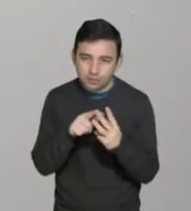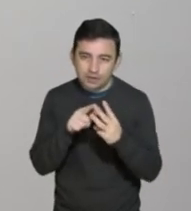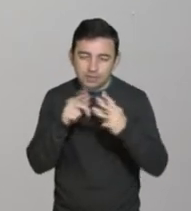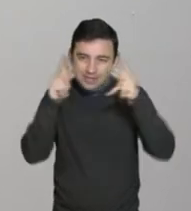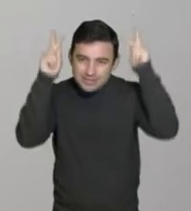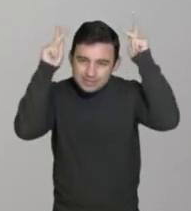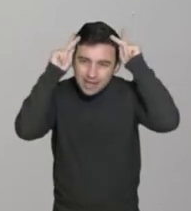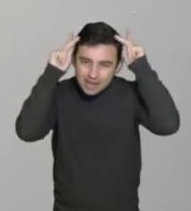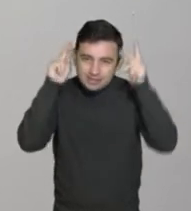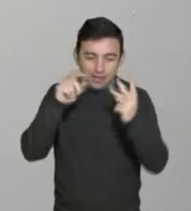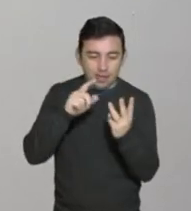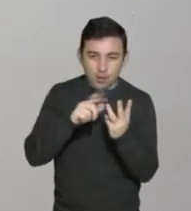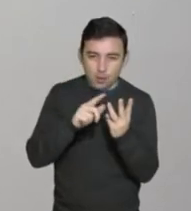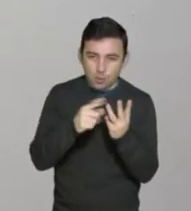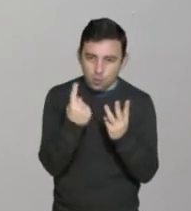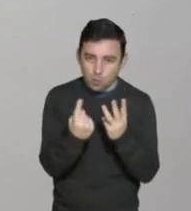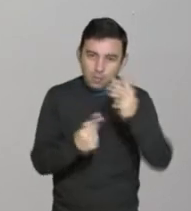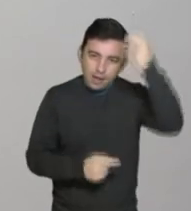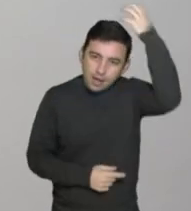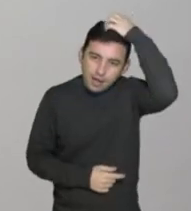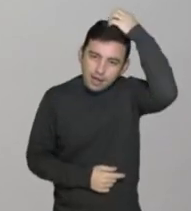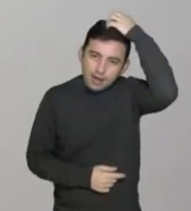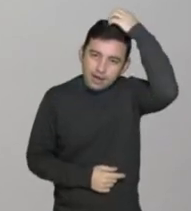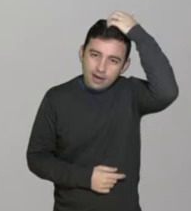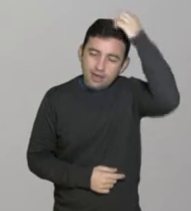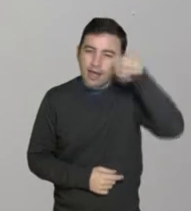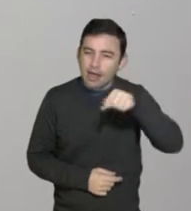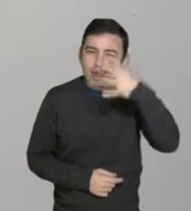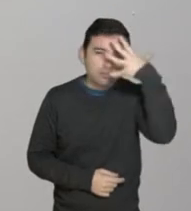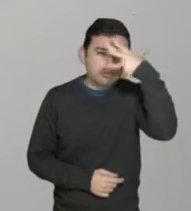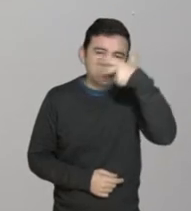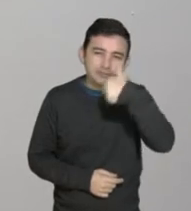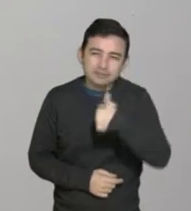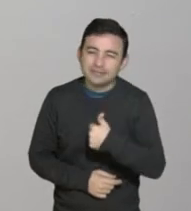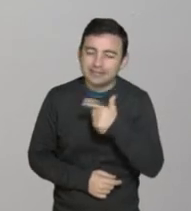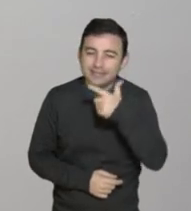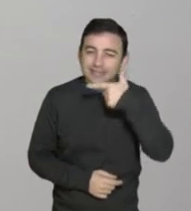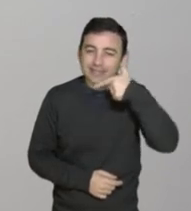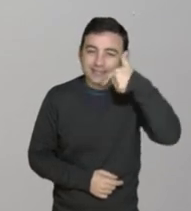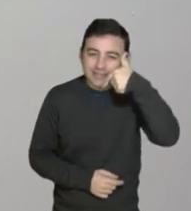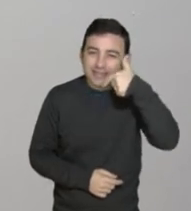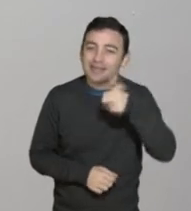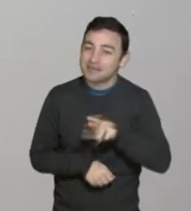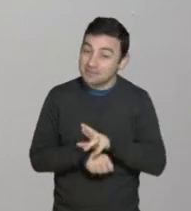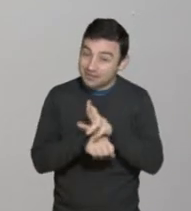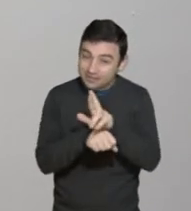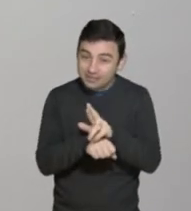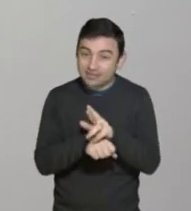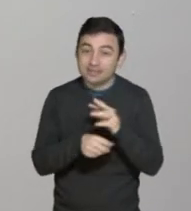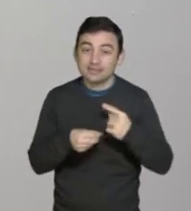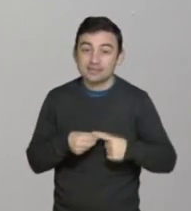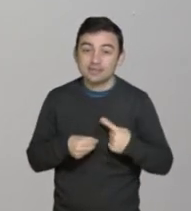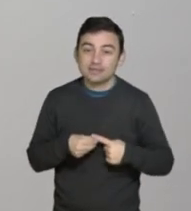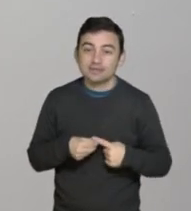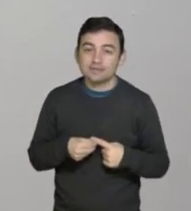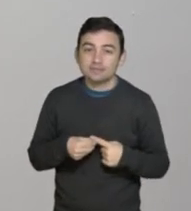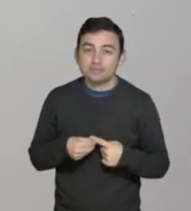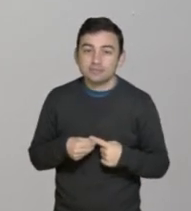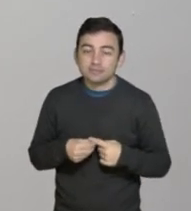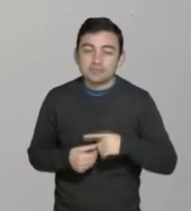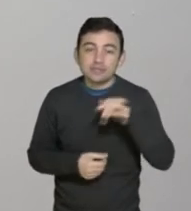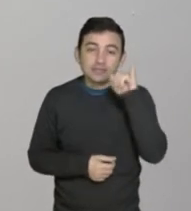rainha, né, inclusive muito bonitas, simpáticas, pessoas realmente para representar o nosso município, os italianos